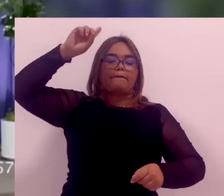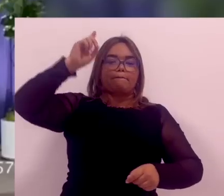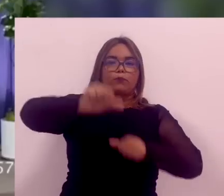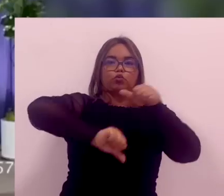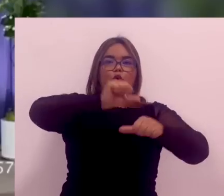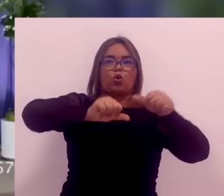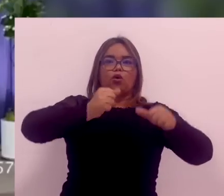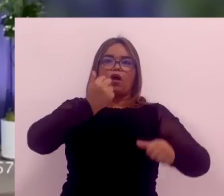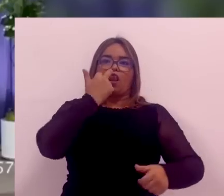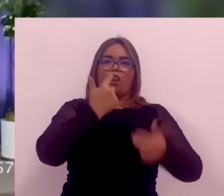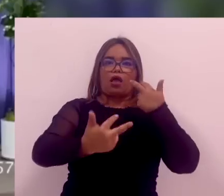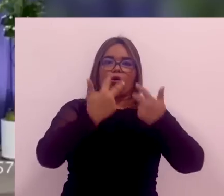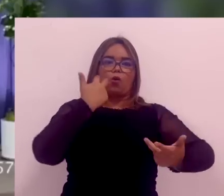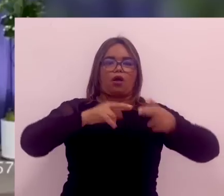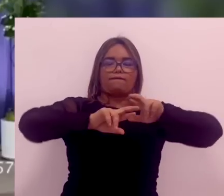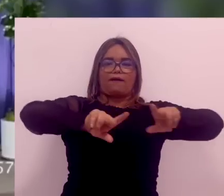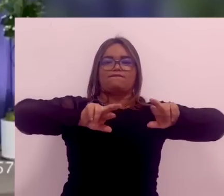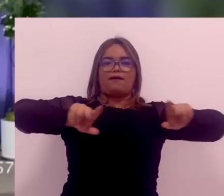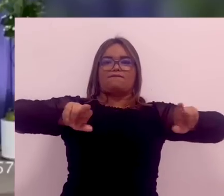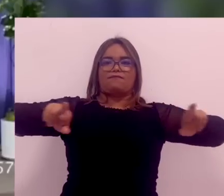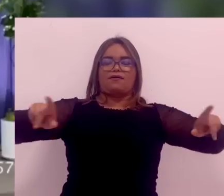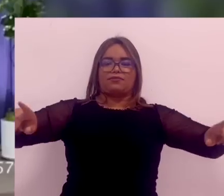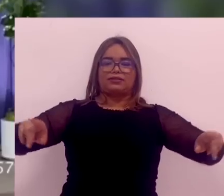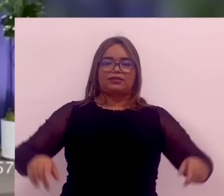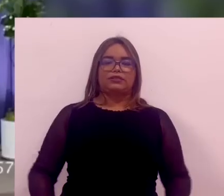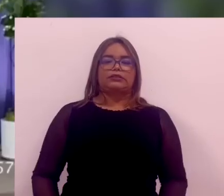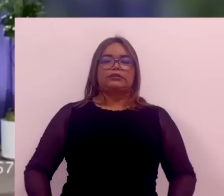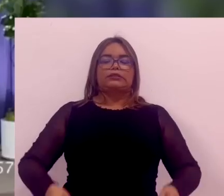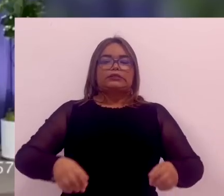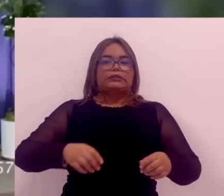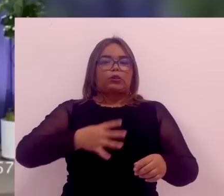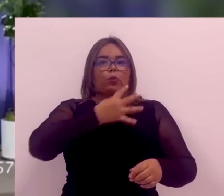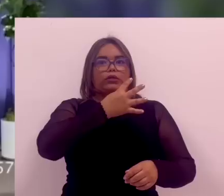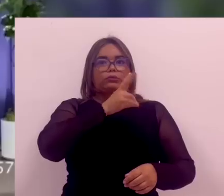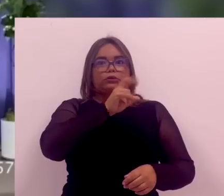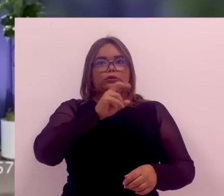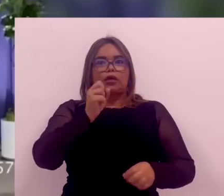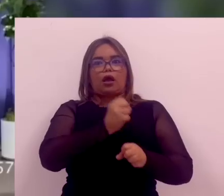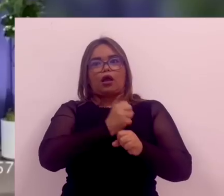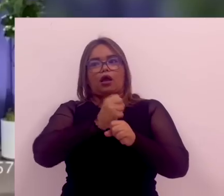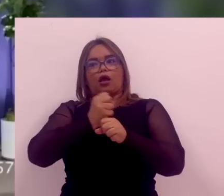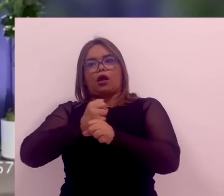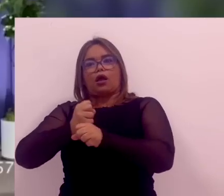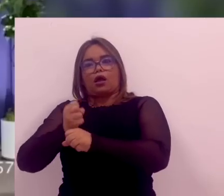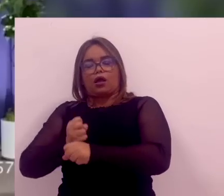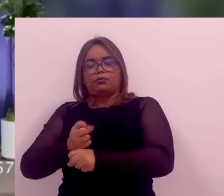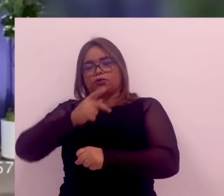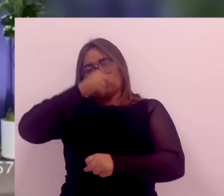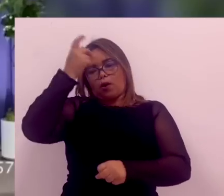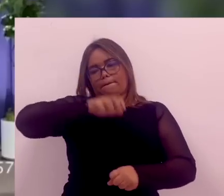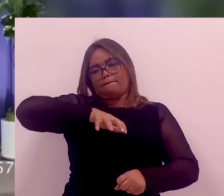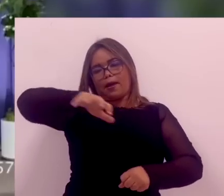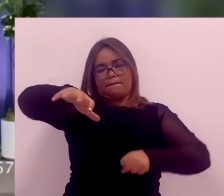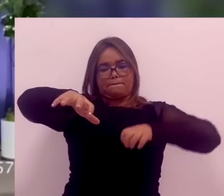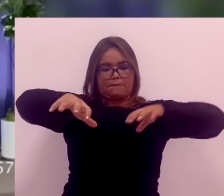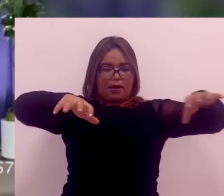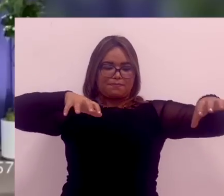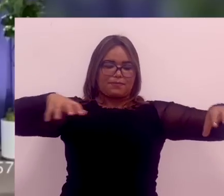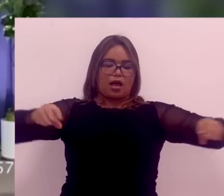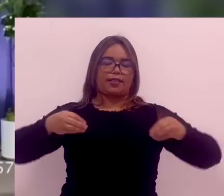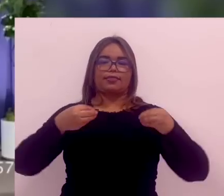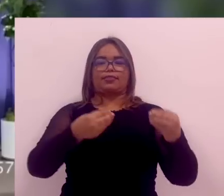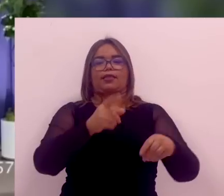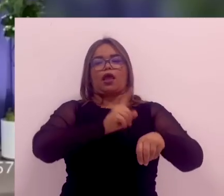fez? Ele confundiu as línguas e nos deu 4.500 anos para que